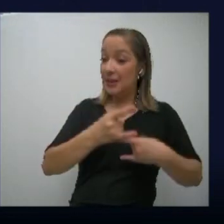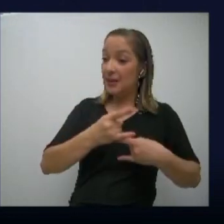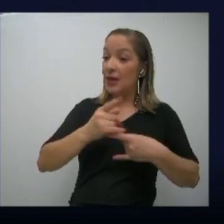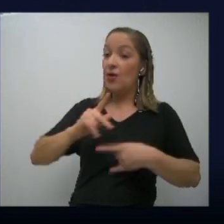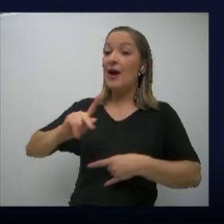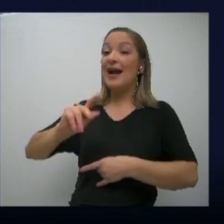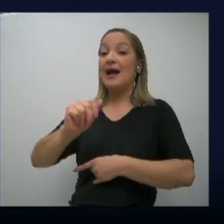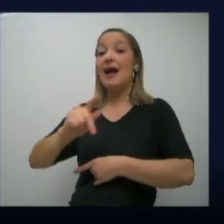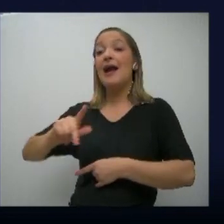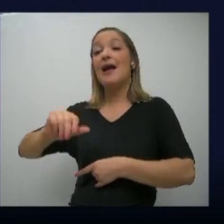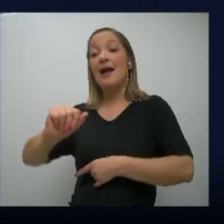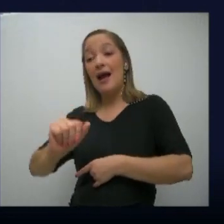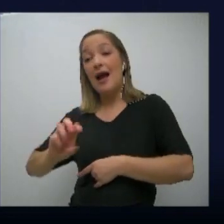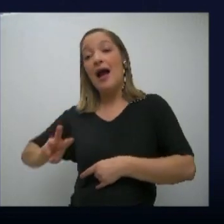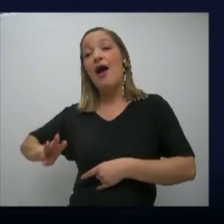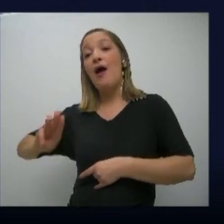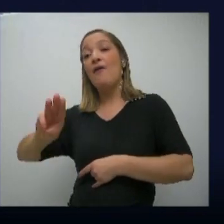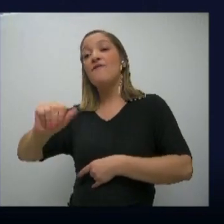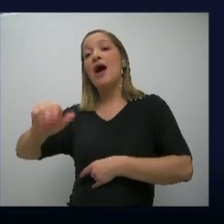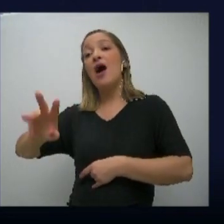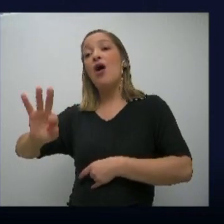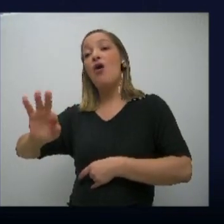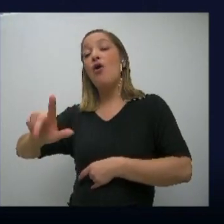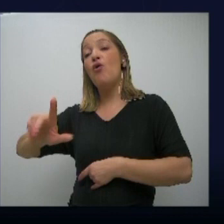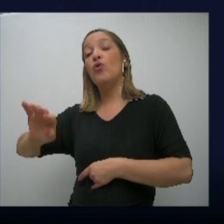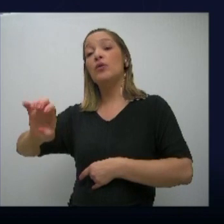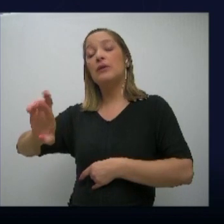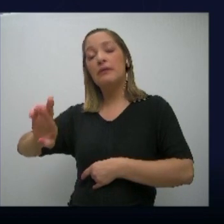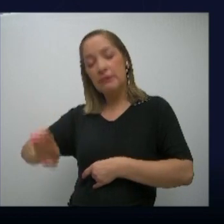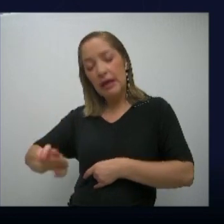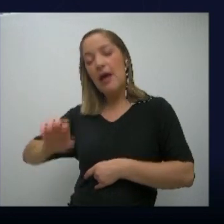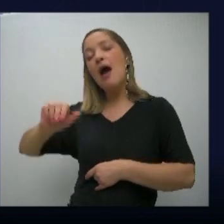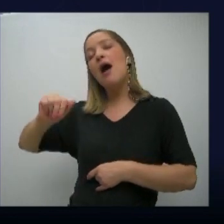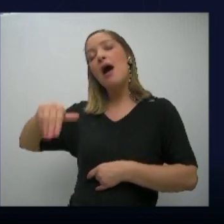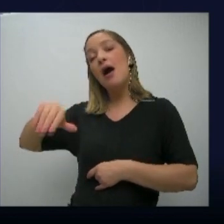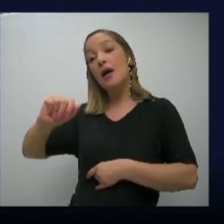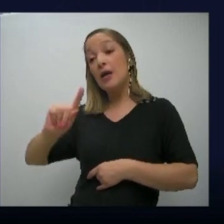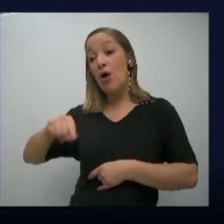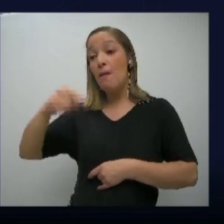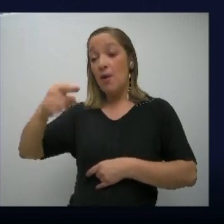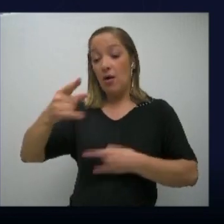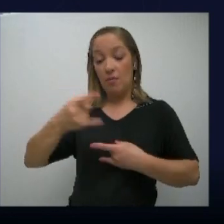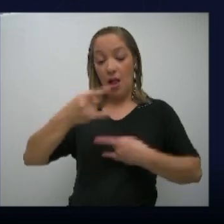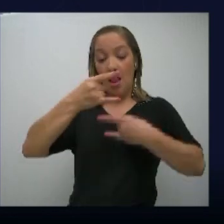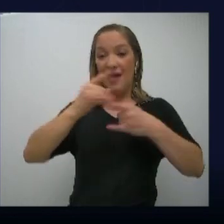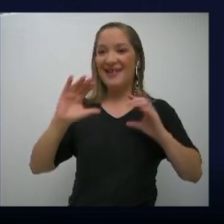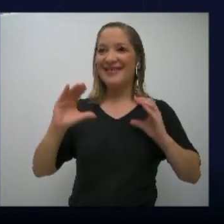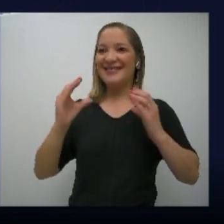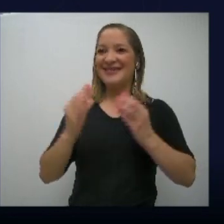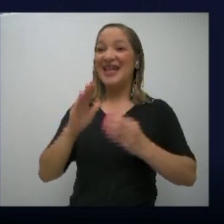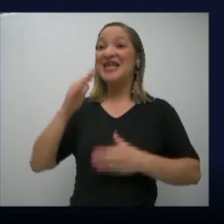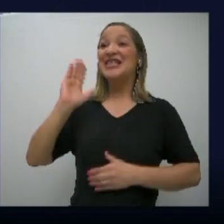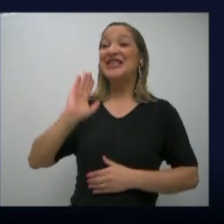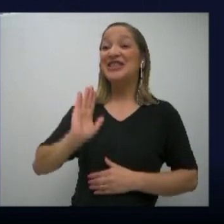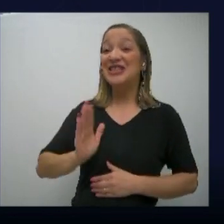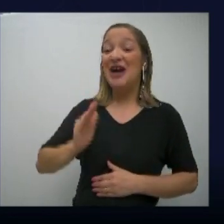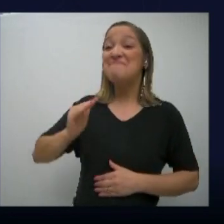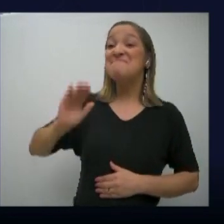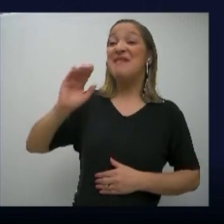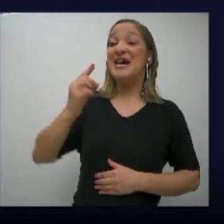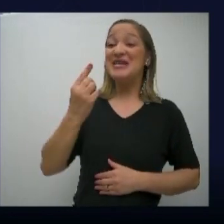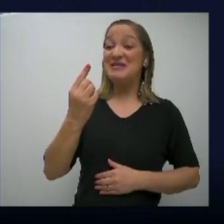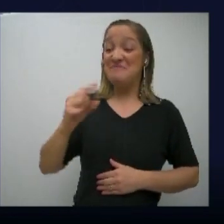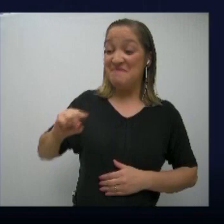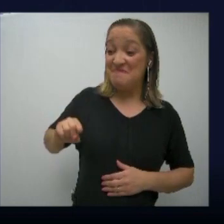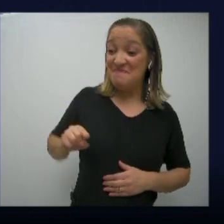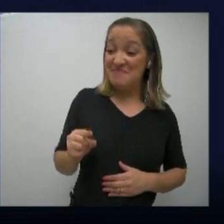falar exatamente sobre isso da do desses desafios para o próximo painel aqui do congresso Fique aí já tem mais de mil pessoas com a gente aqui o